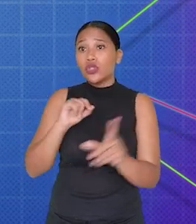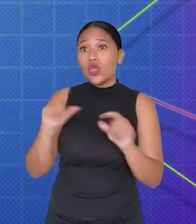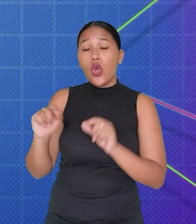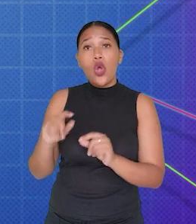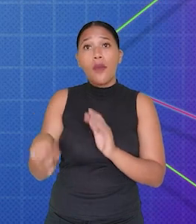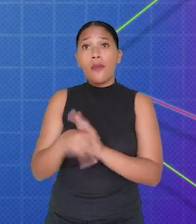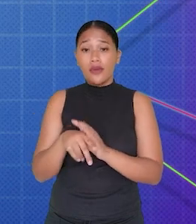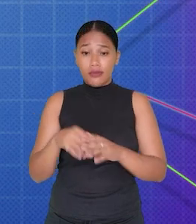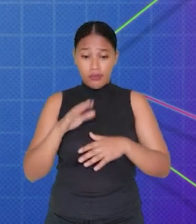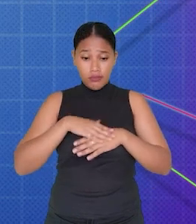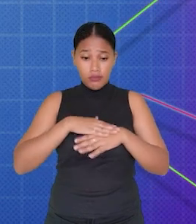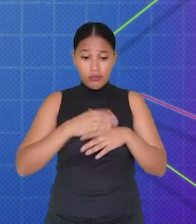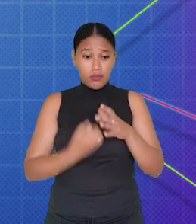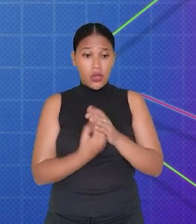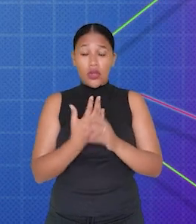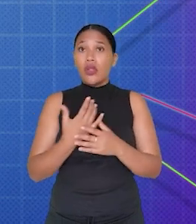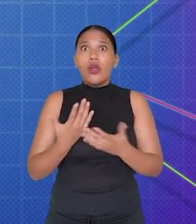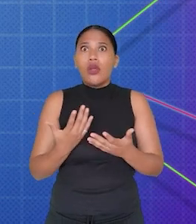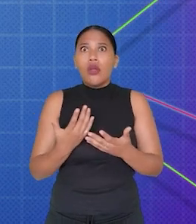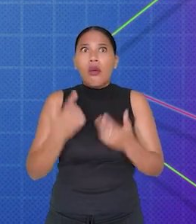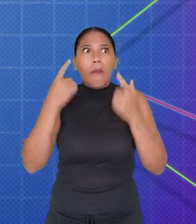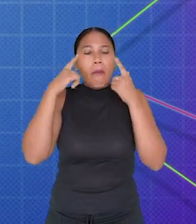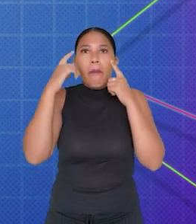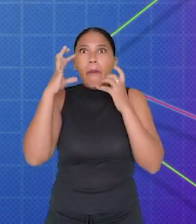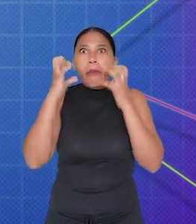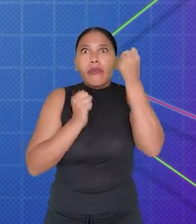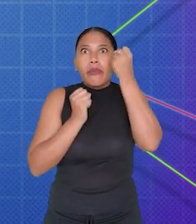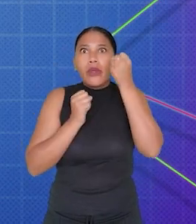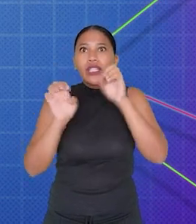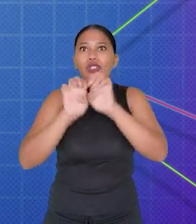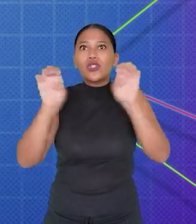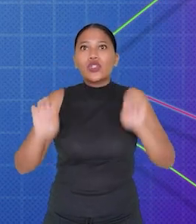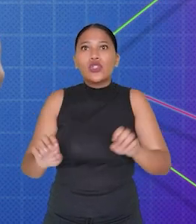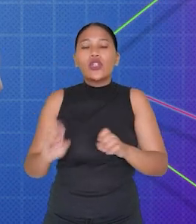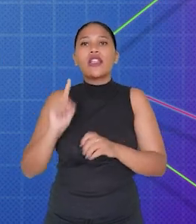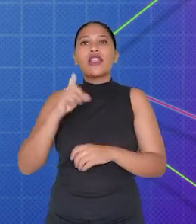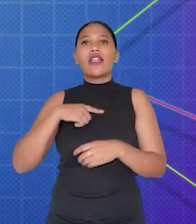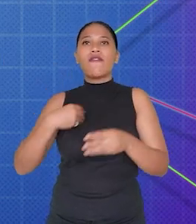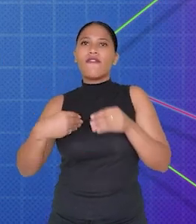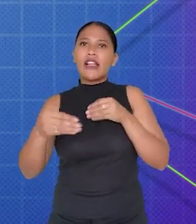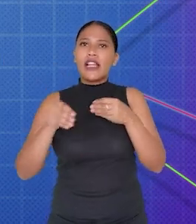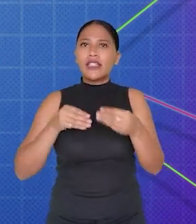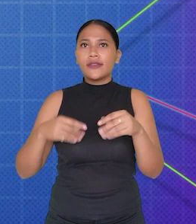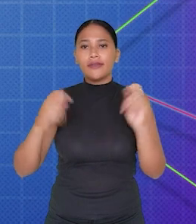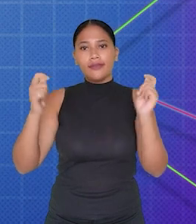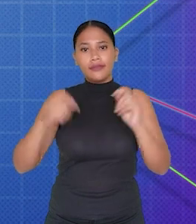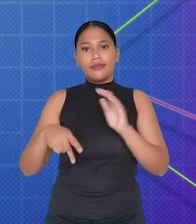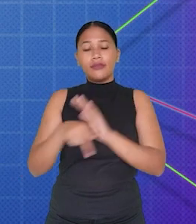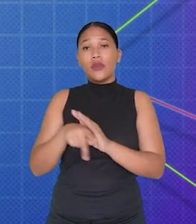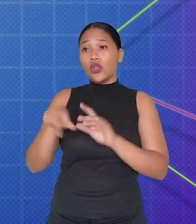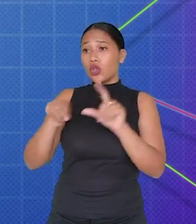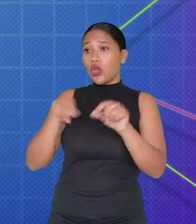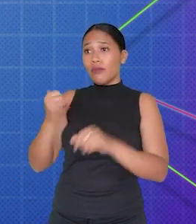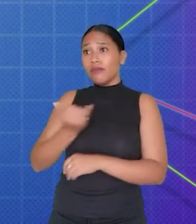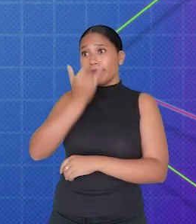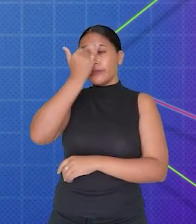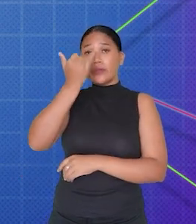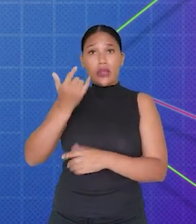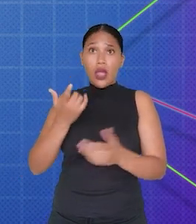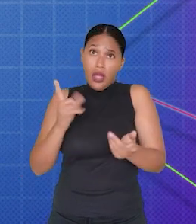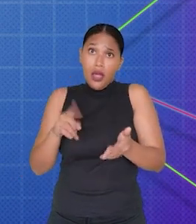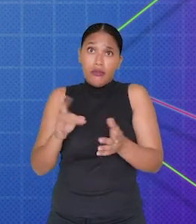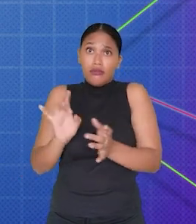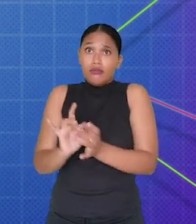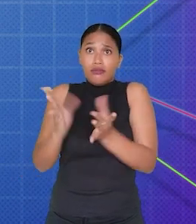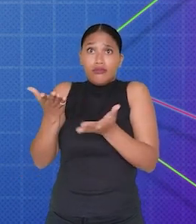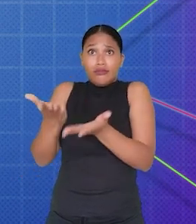que o desenvolvedor não esperava. É necessário ter uma estrutura de história flexível e capaz de lidar com escolhas improváveis para